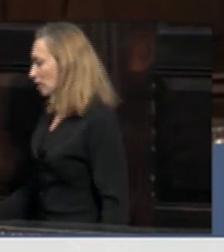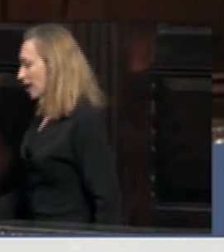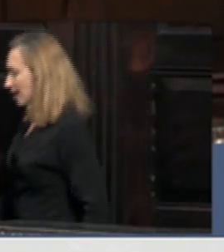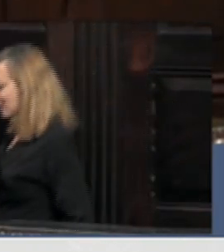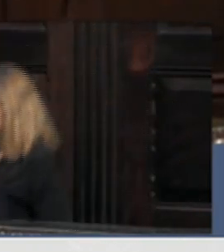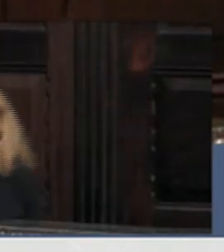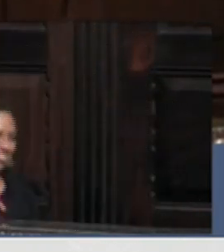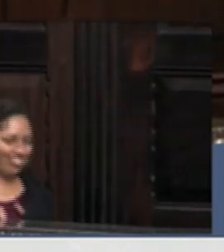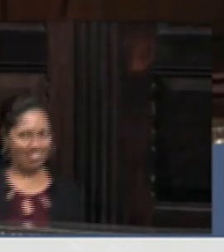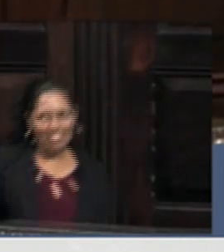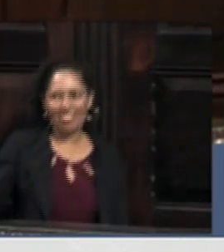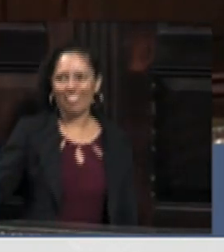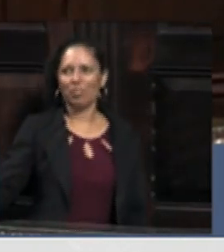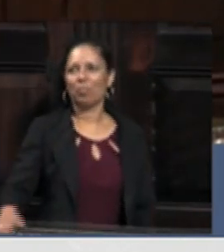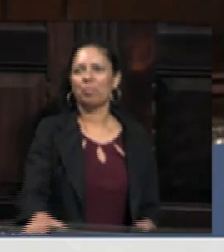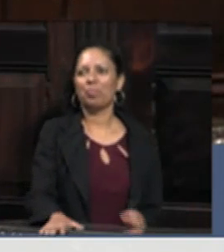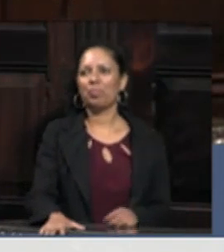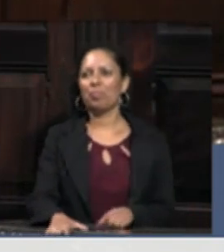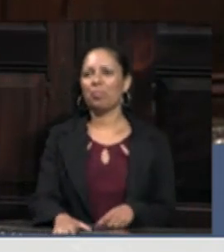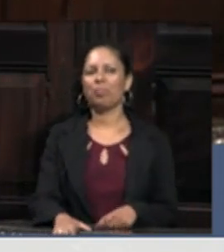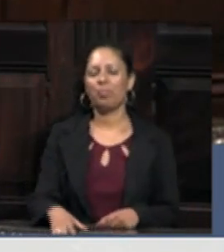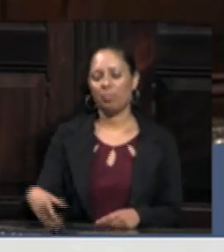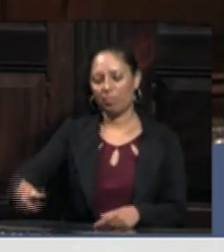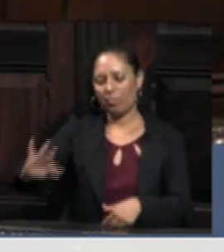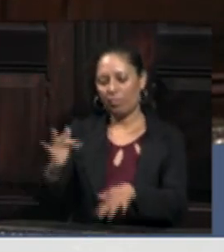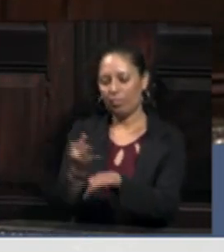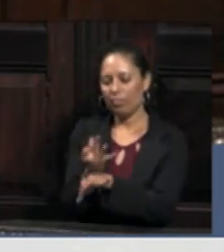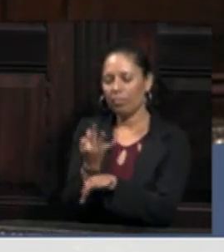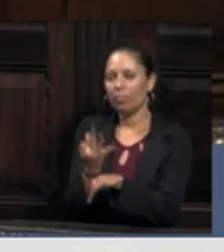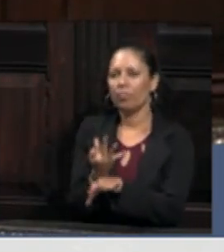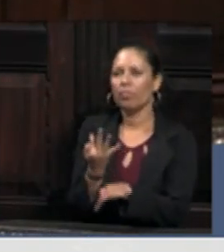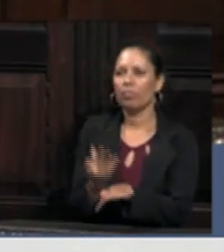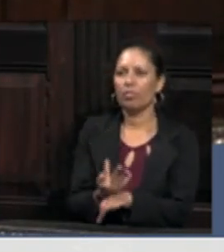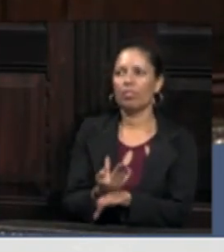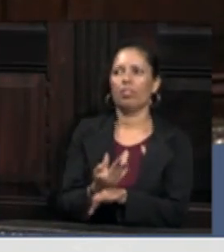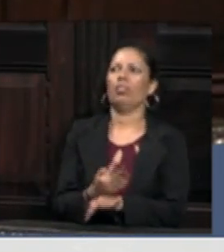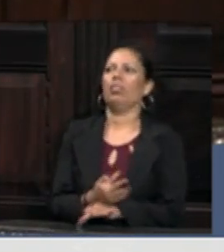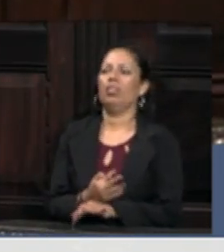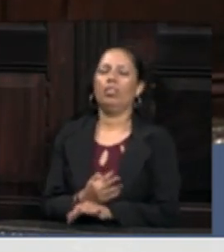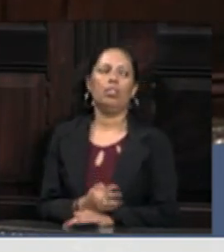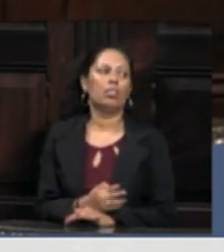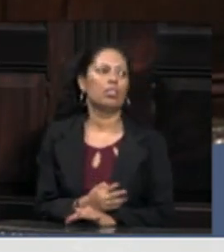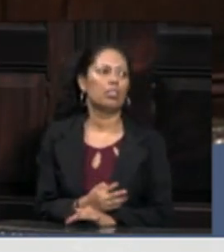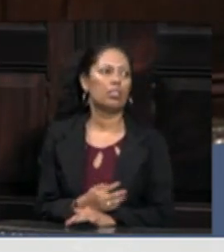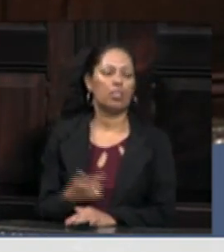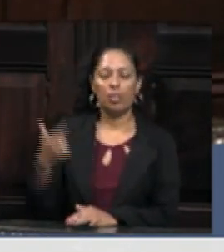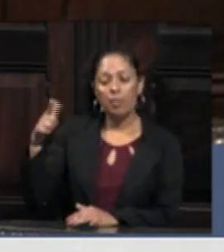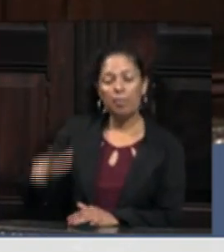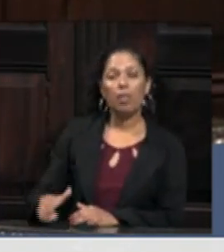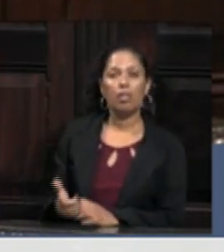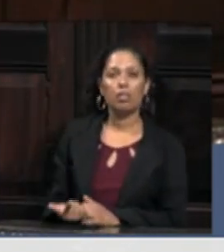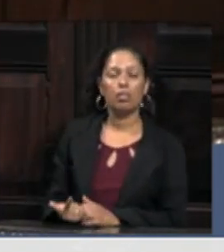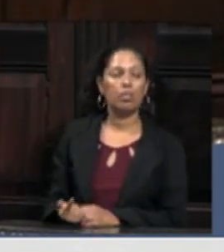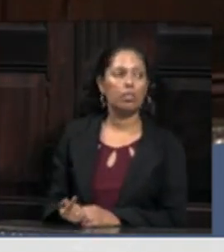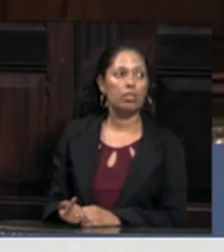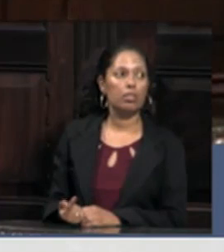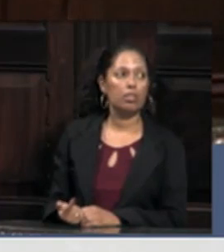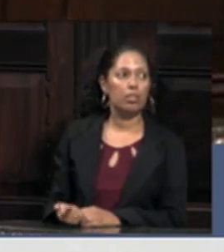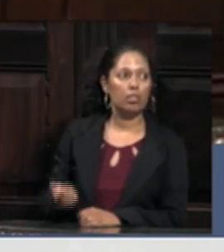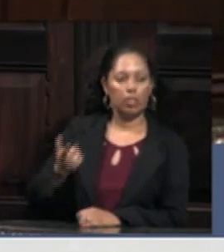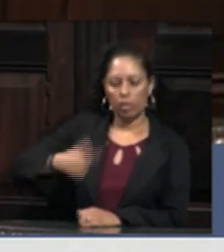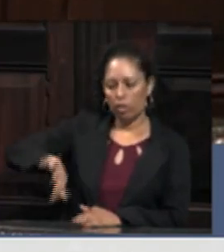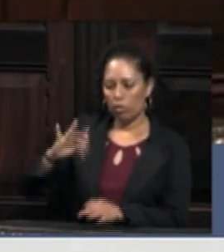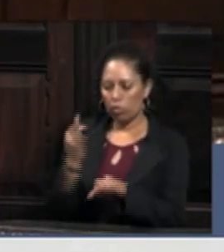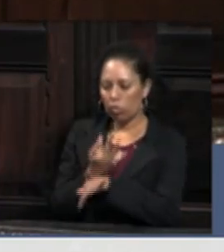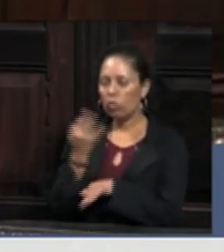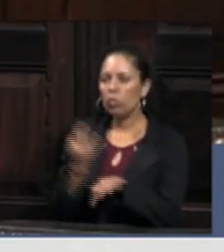qualificação como que eles têm que se submeter para entrar em efetivo exercício. E mais que isso, para pensar a nossa